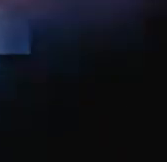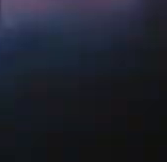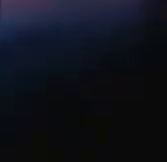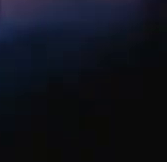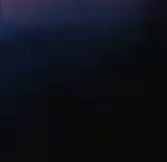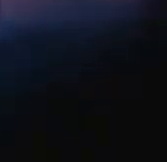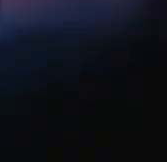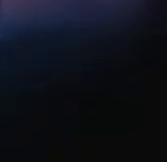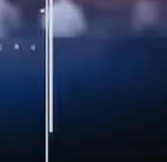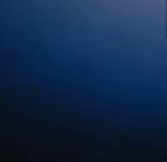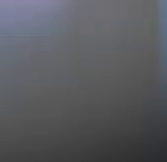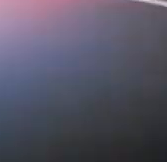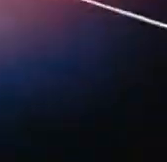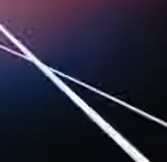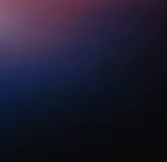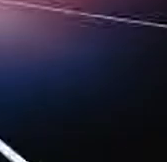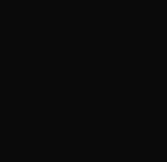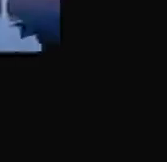Música